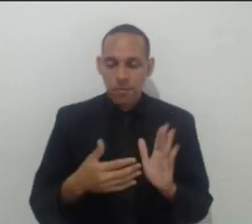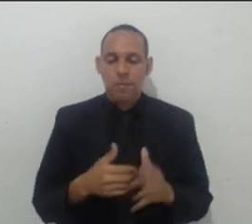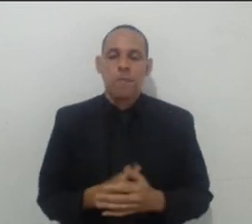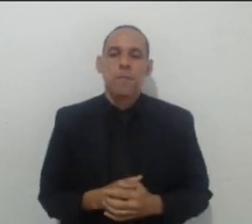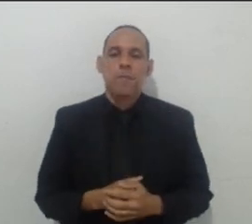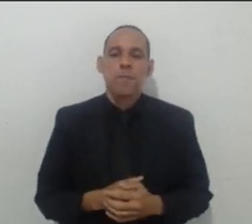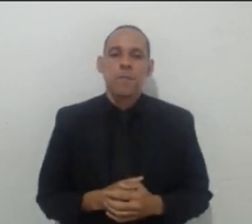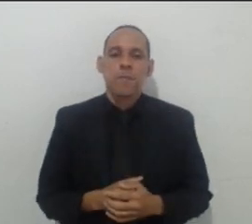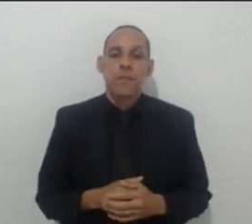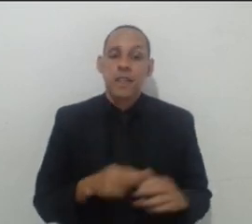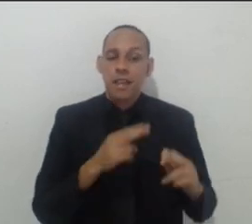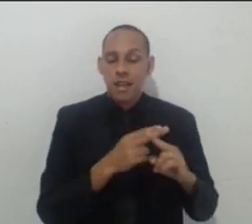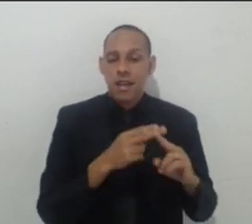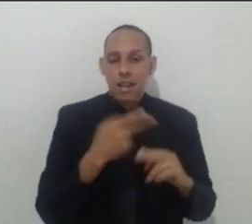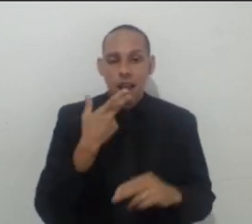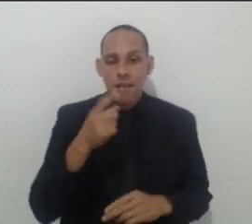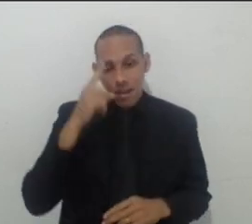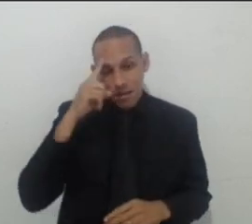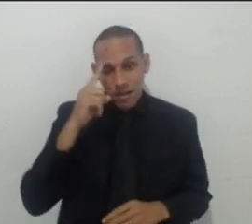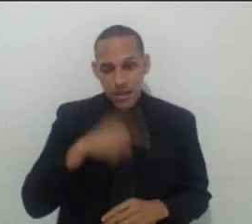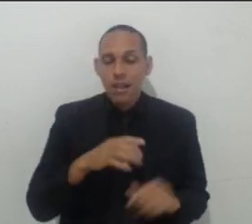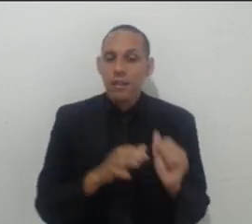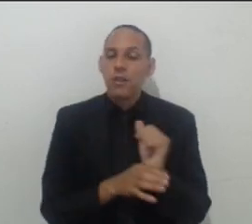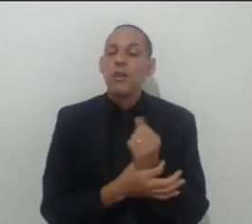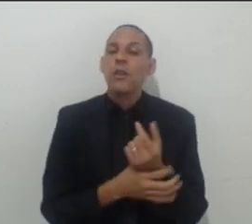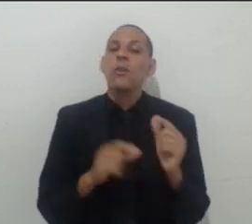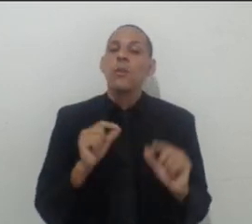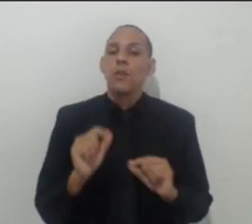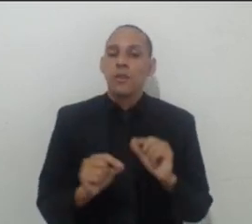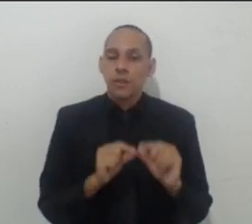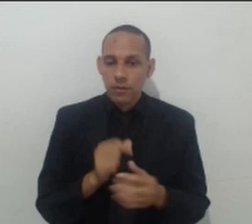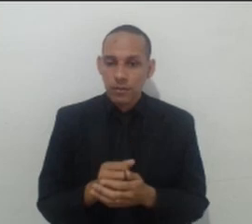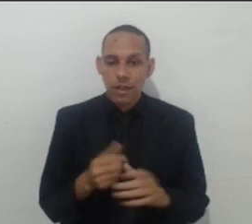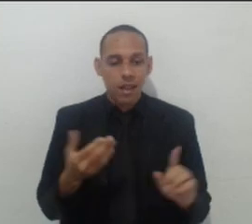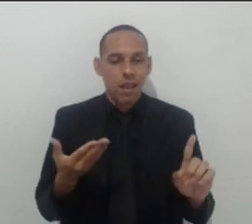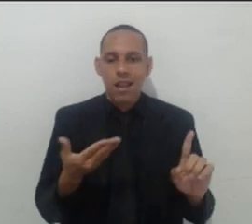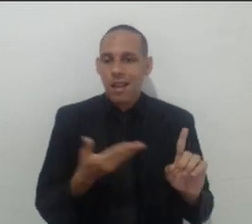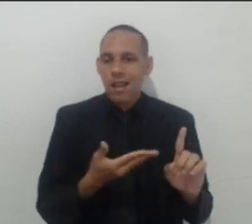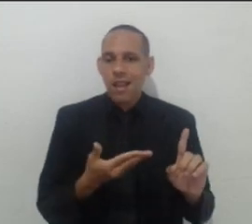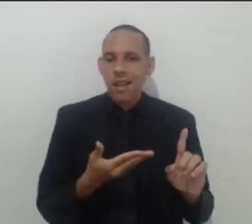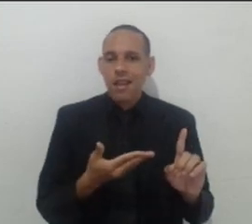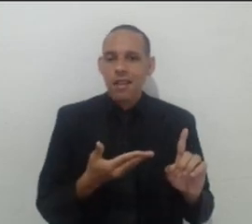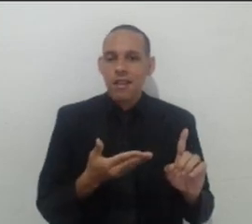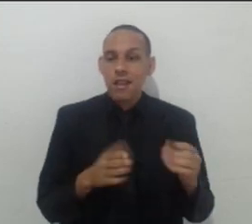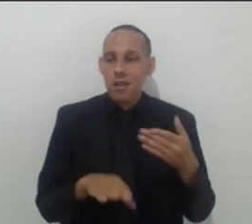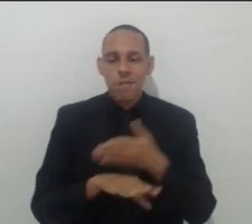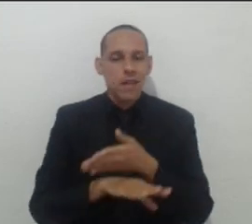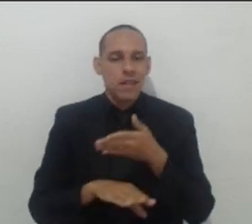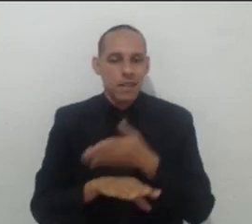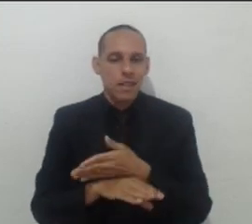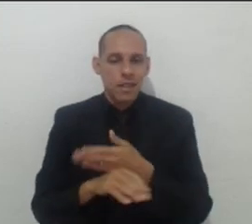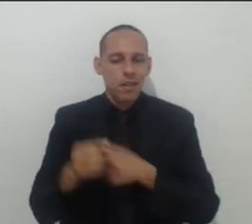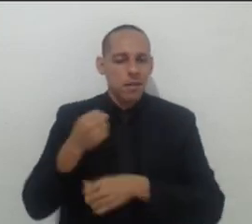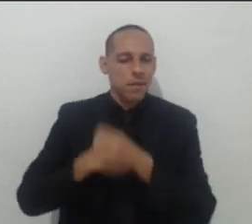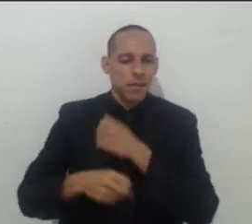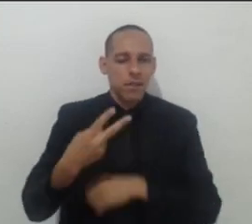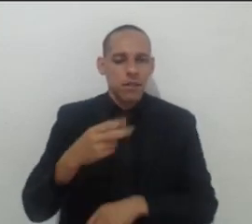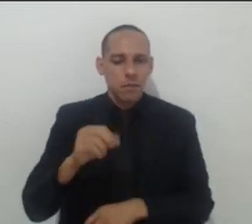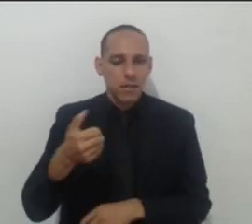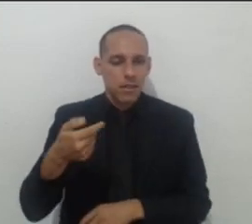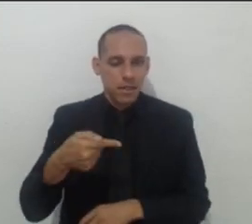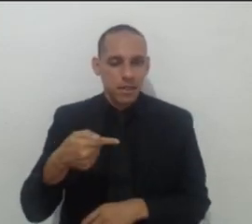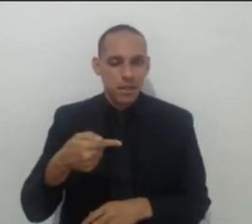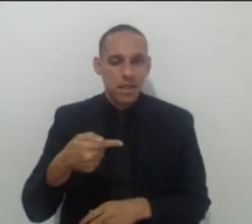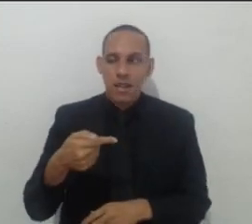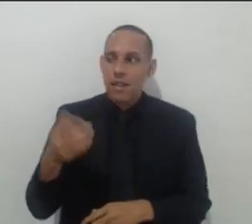Alega a Caixa em seu mandato de segurança que ela foi rejeitada sua participação em 2017 e